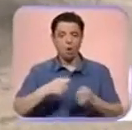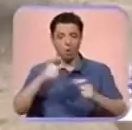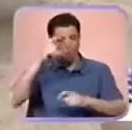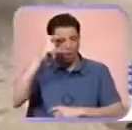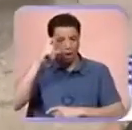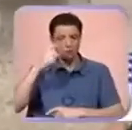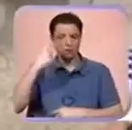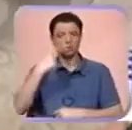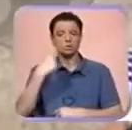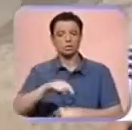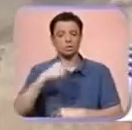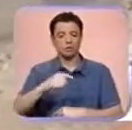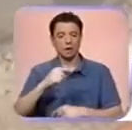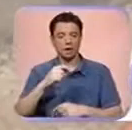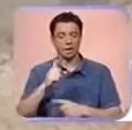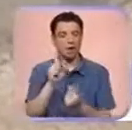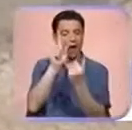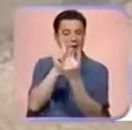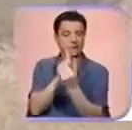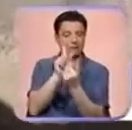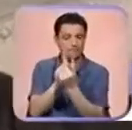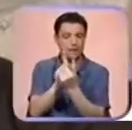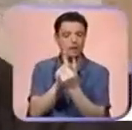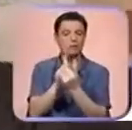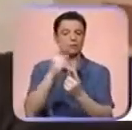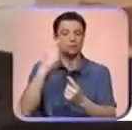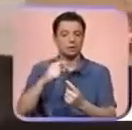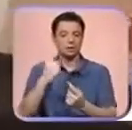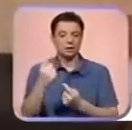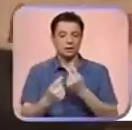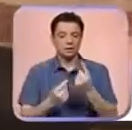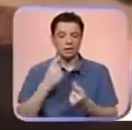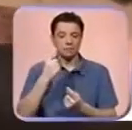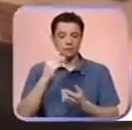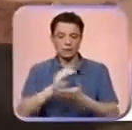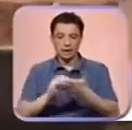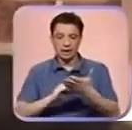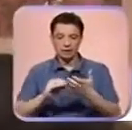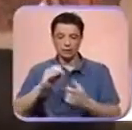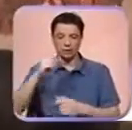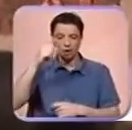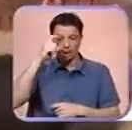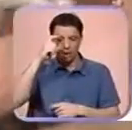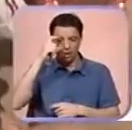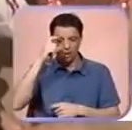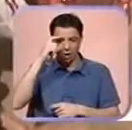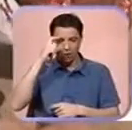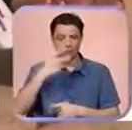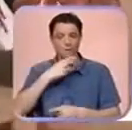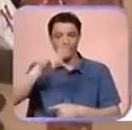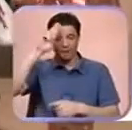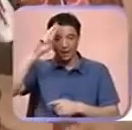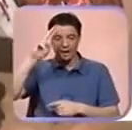Lá tem atendimento, tem médico. Eles enganam, que a mim receitaram-me óculos e eu não preciso de óculos. Mas eu vou lá